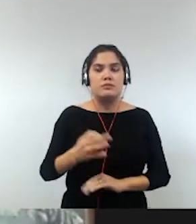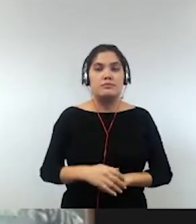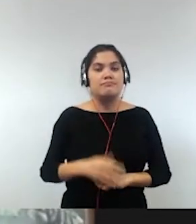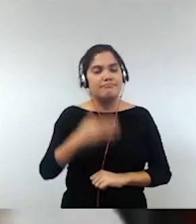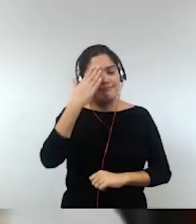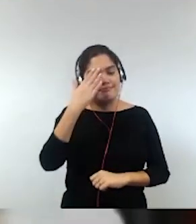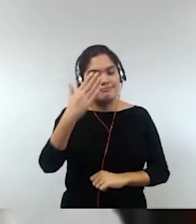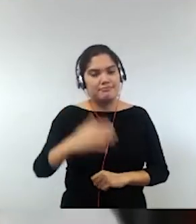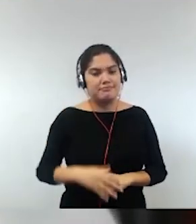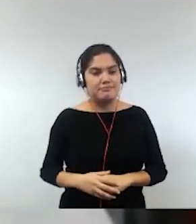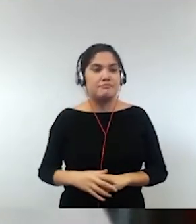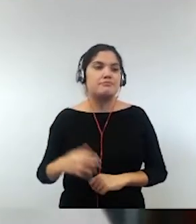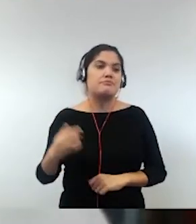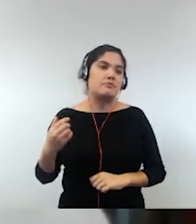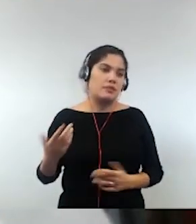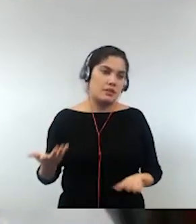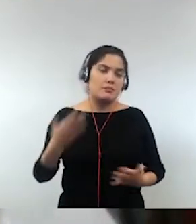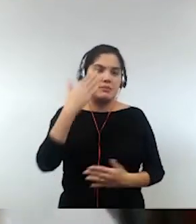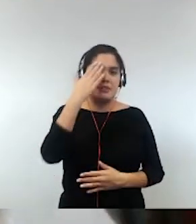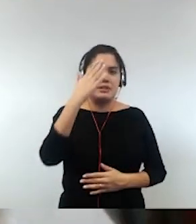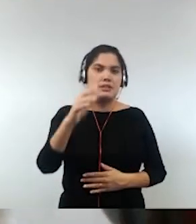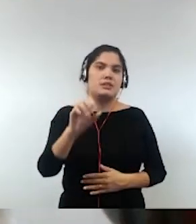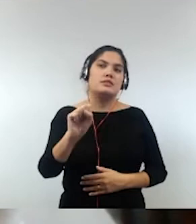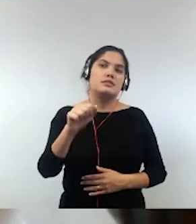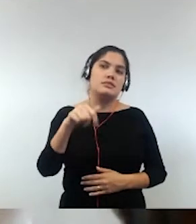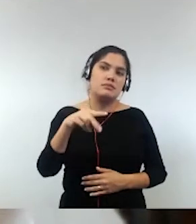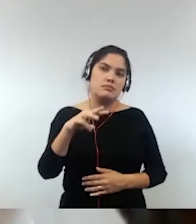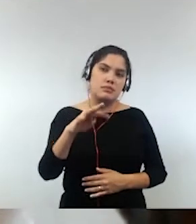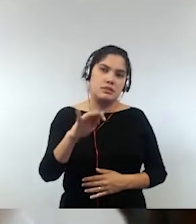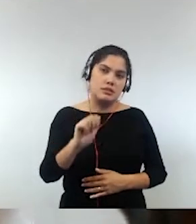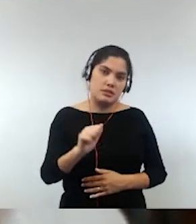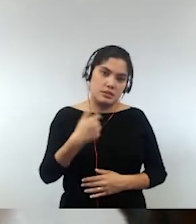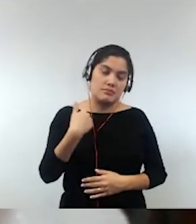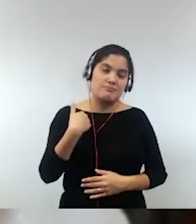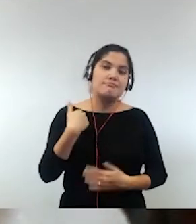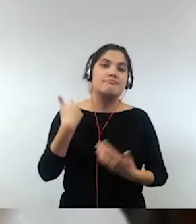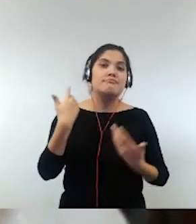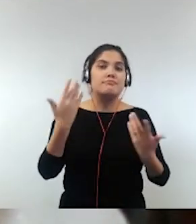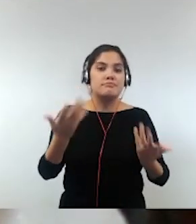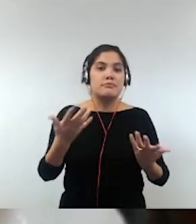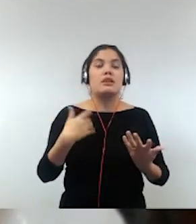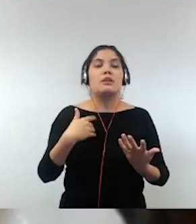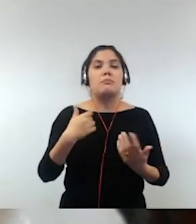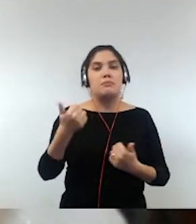Muito obrigada. Eu agradeço, Samantha, suas gentis palavras, tá? Eu quero, em primeiro lugar, então,